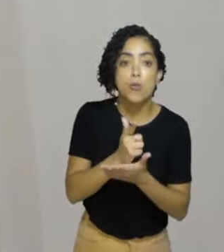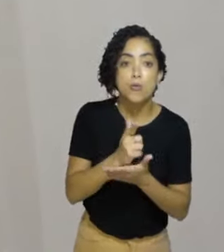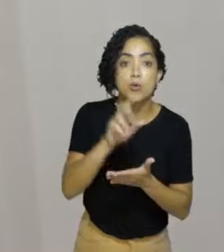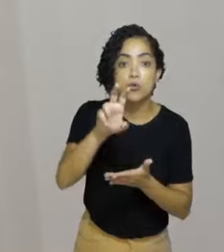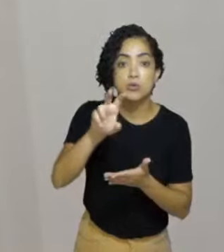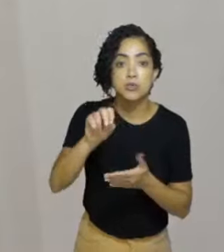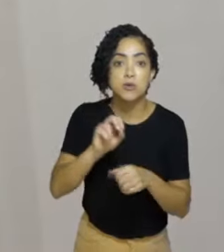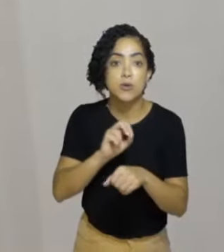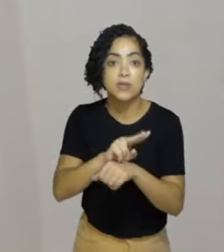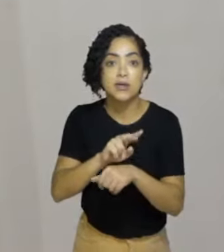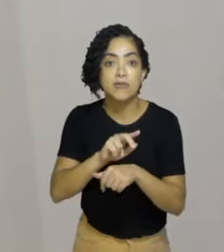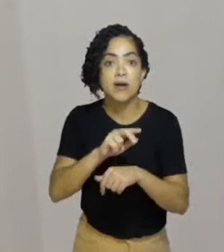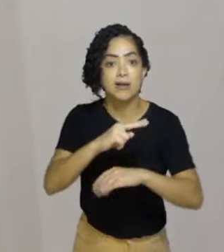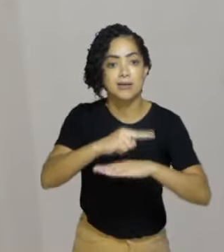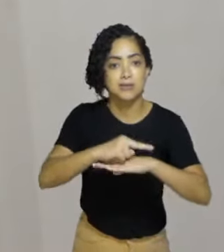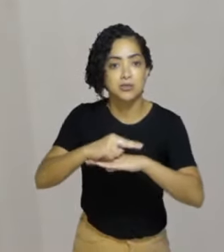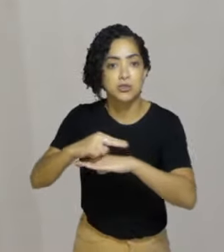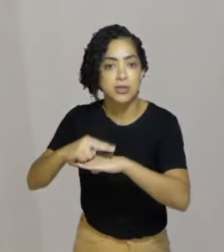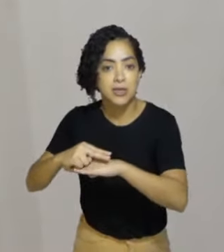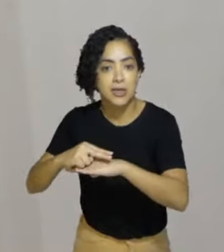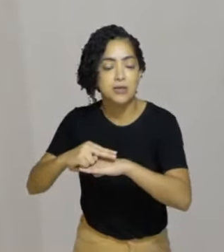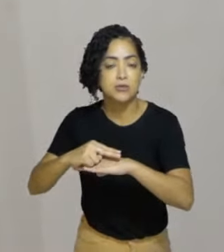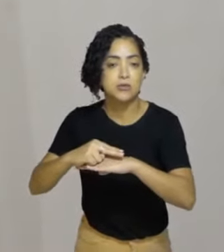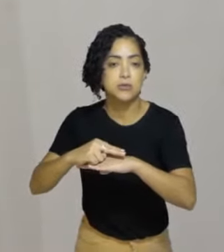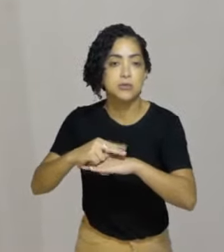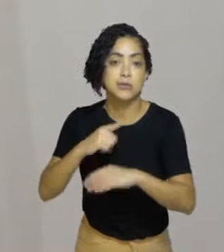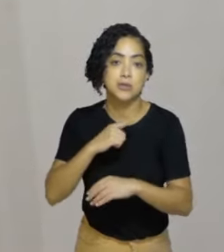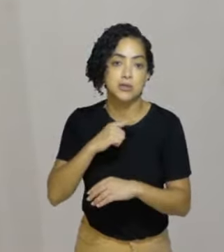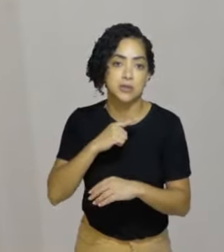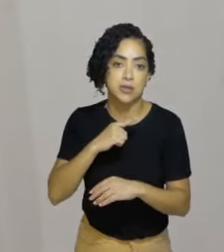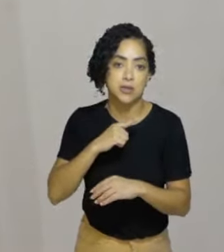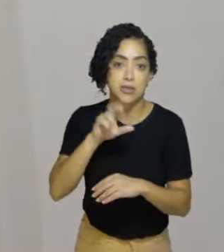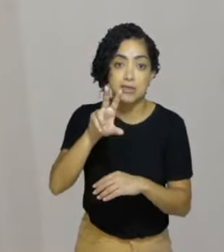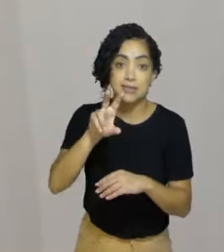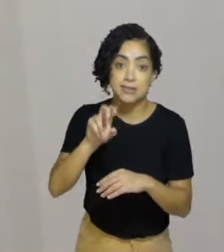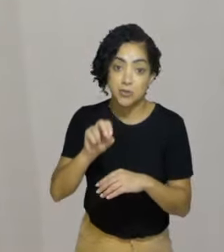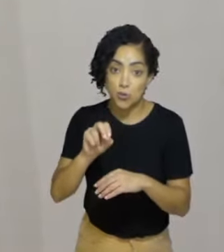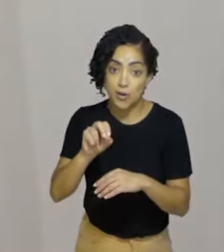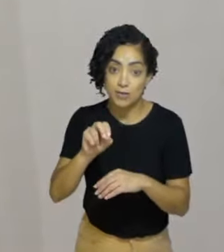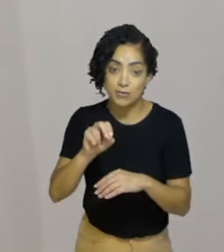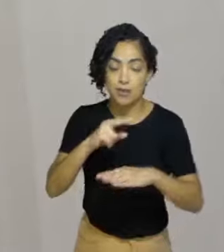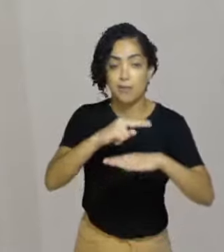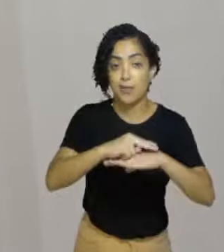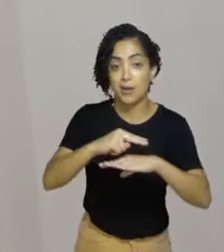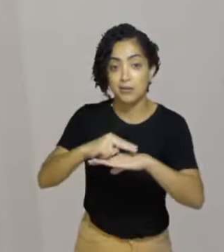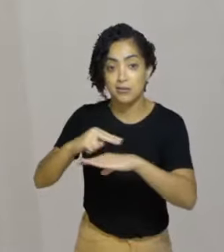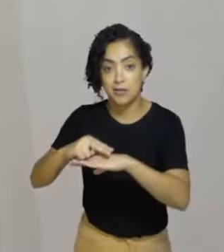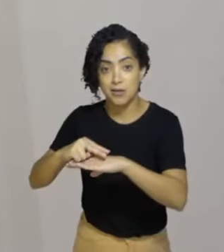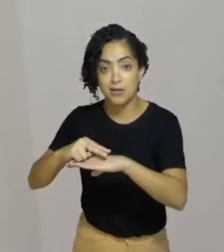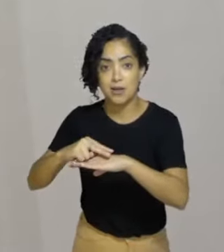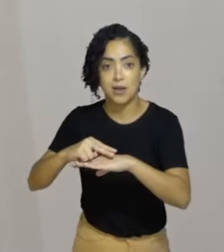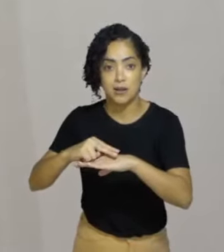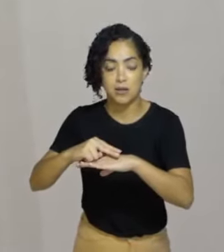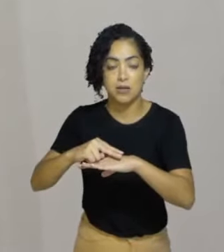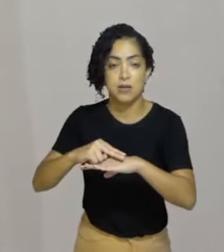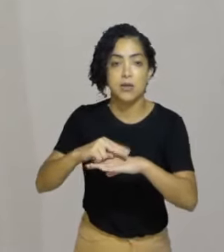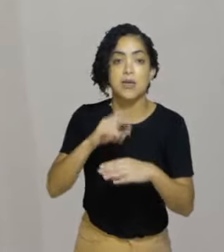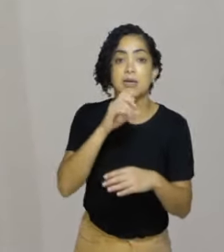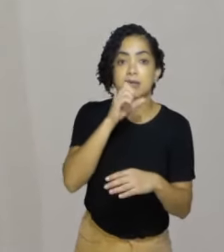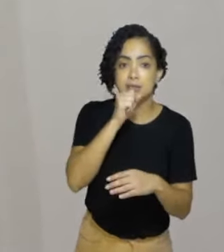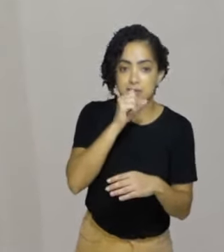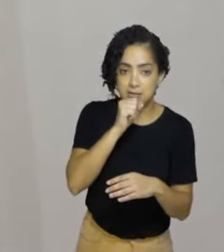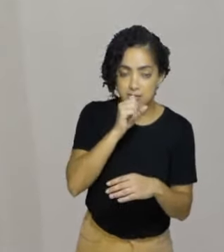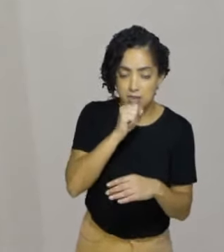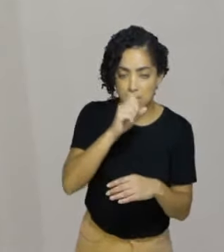vagas de leitos que tinha disponível em Joinville, 50 para internar imediatamente, já no sábado mesmo foi